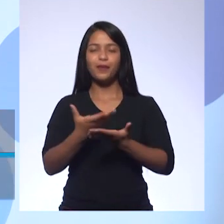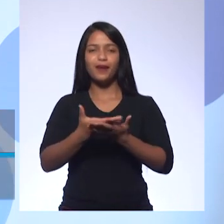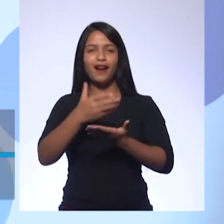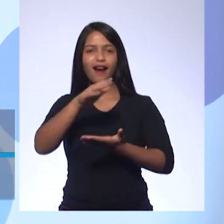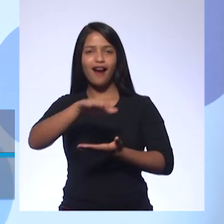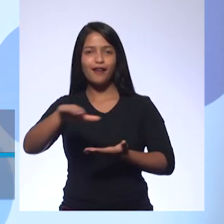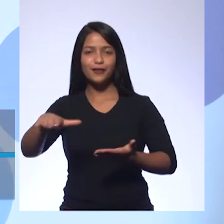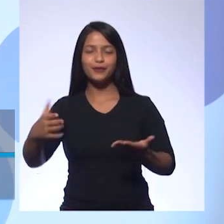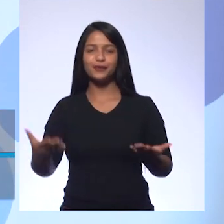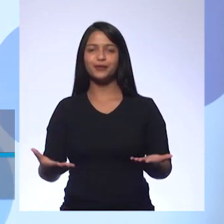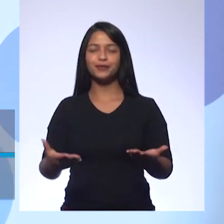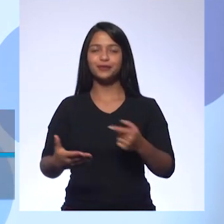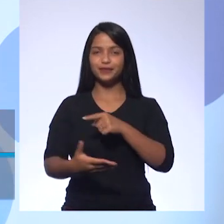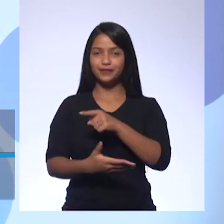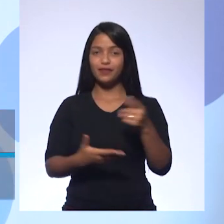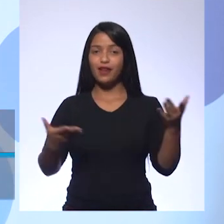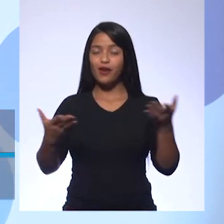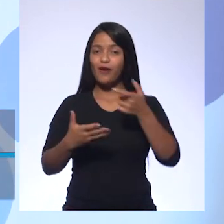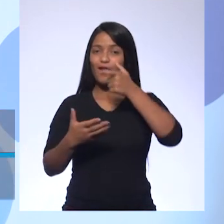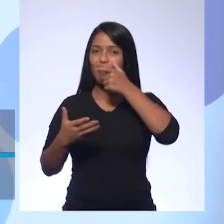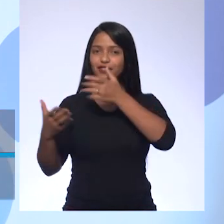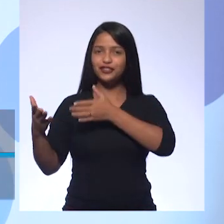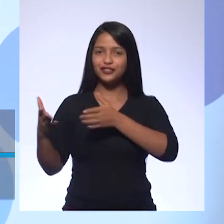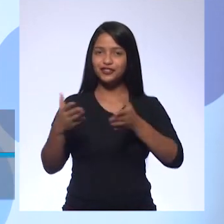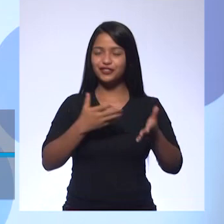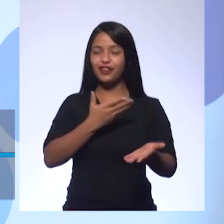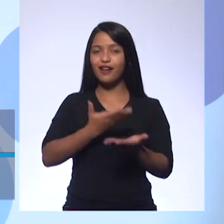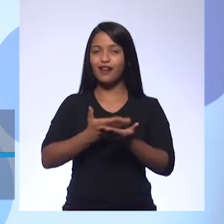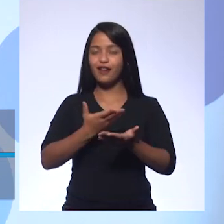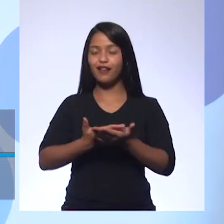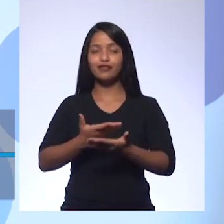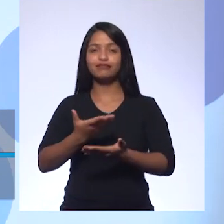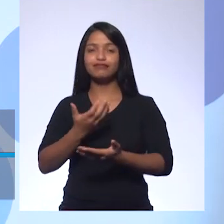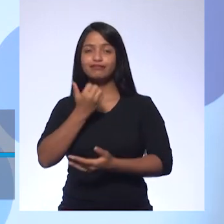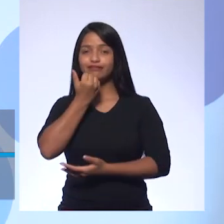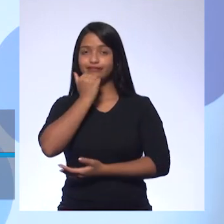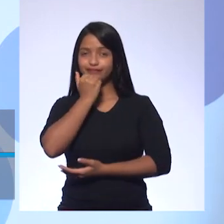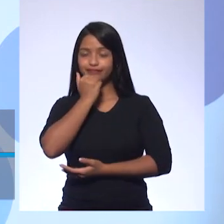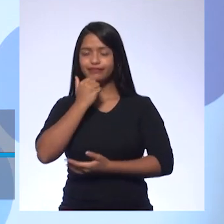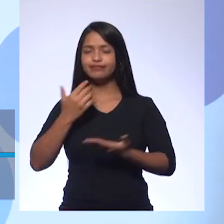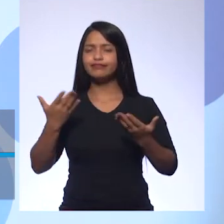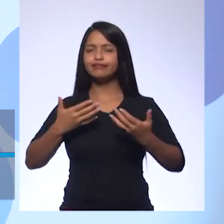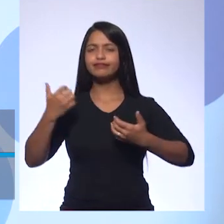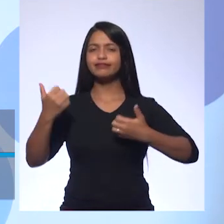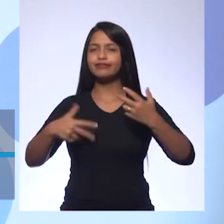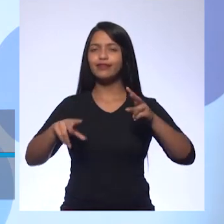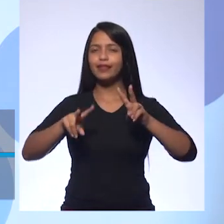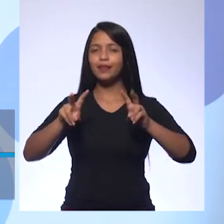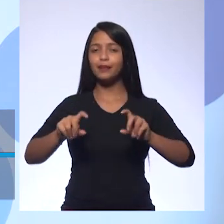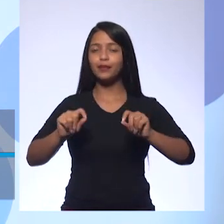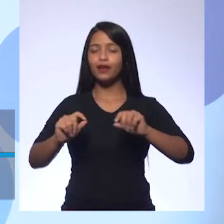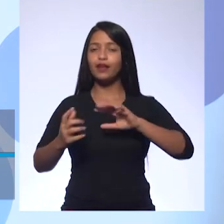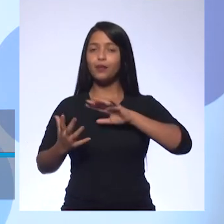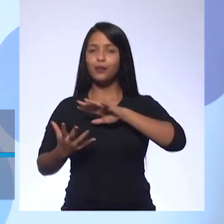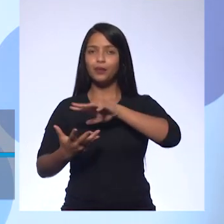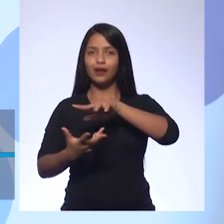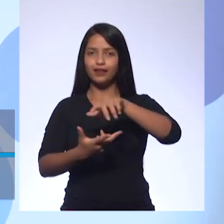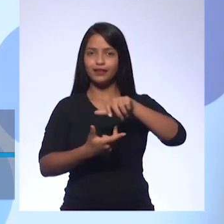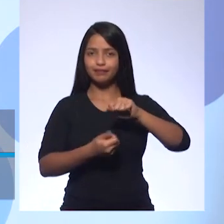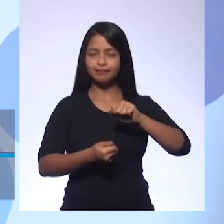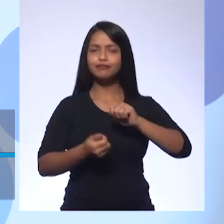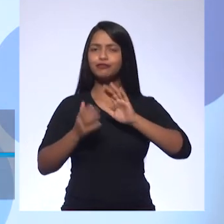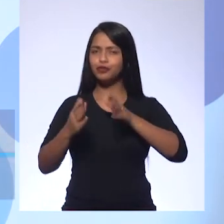que está nos acompanhando, está começando mais uma aula de ciências aqui, falando sobre a Terra, né? A gente vem numa sequência aí falando